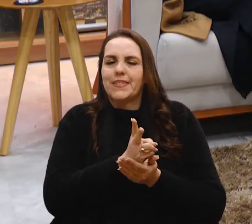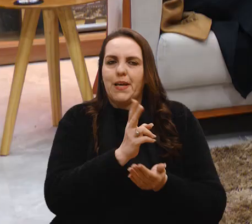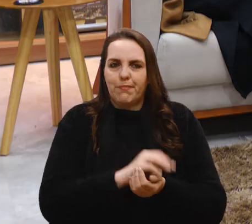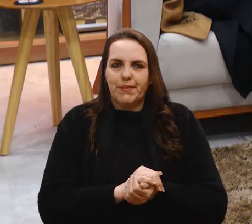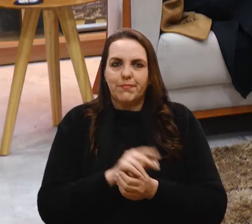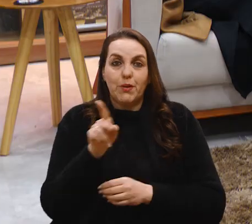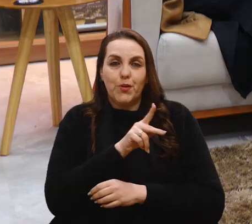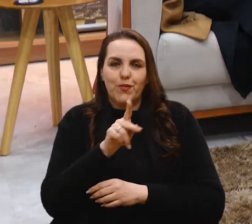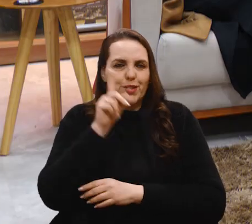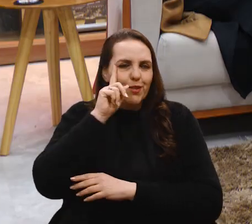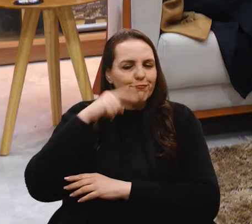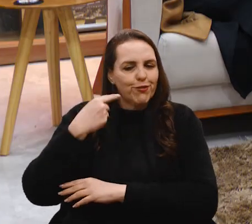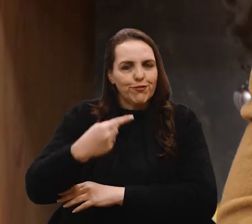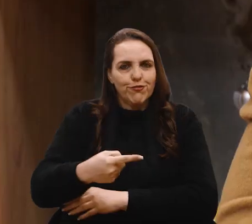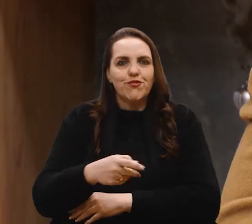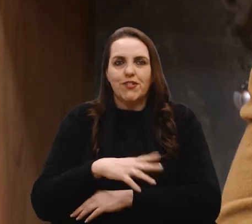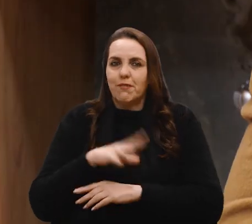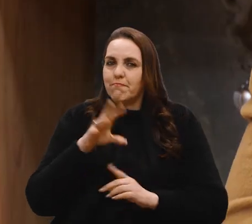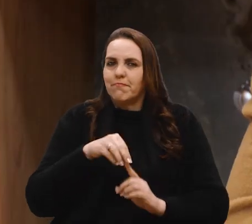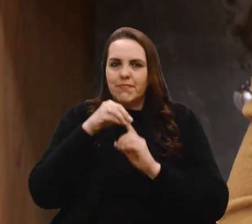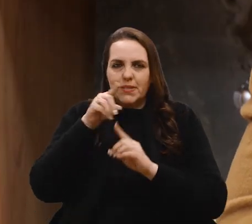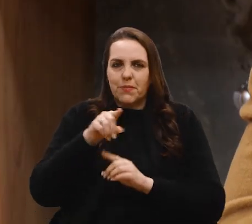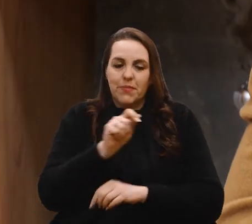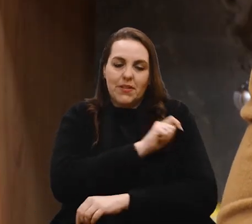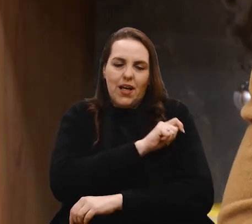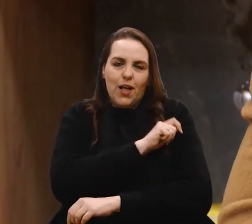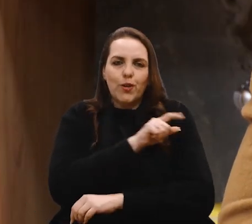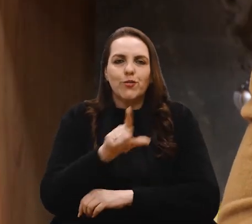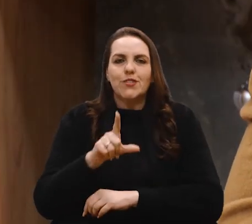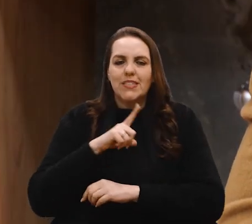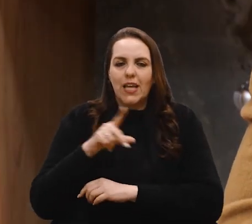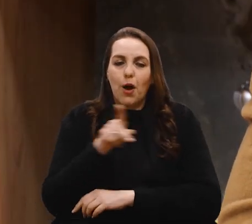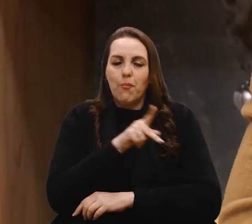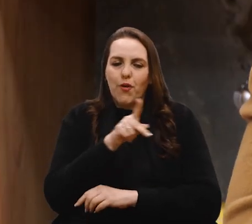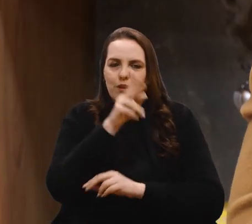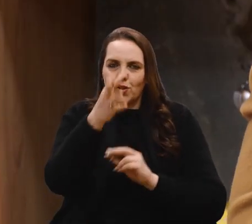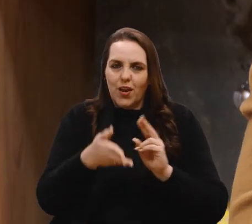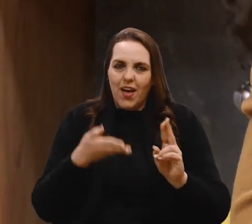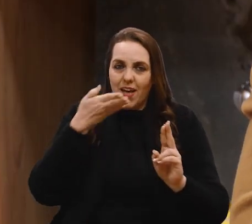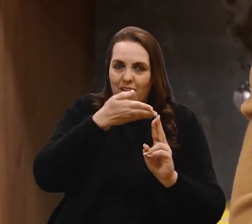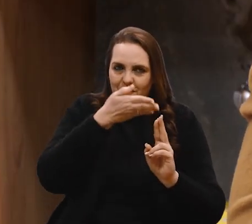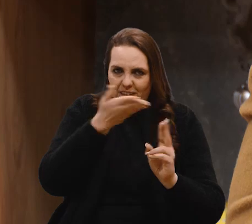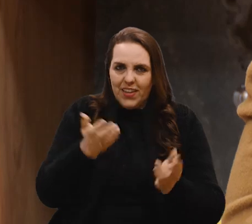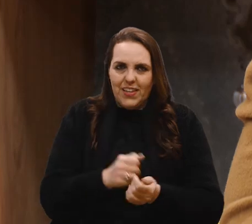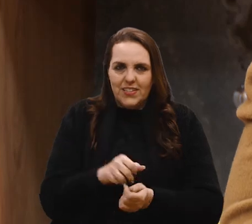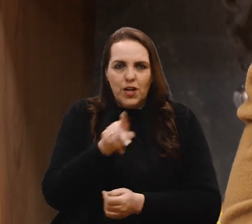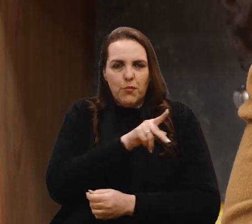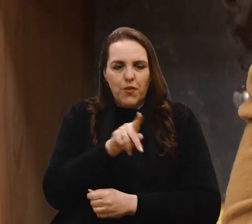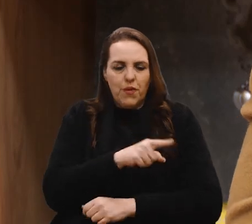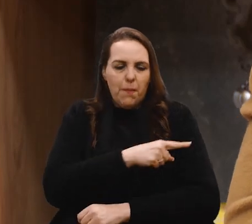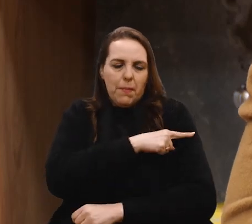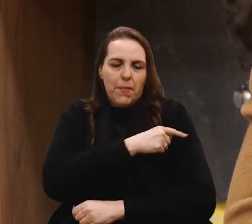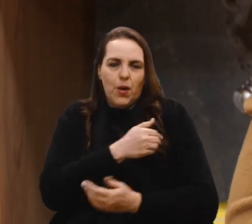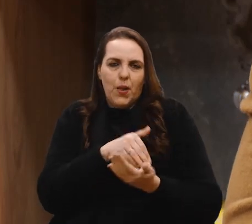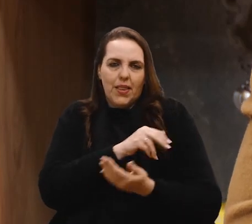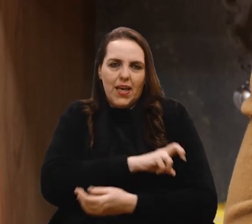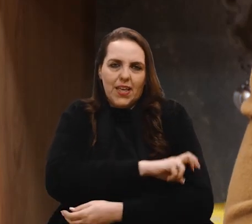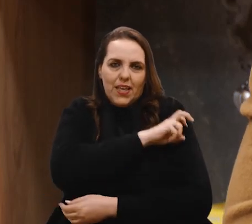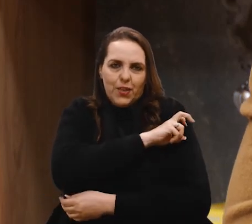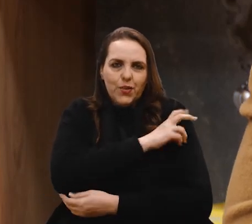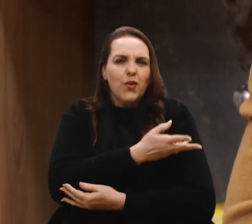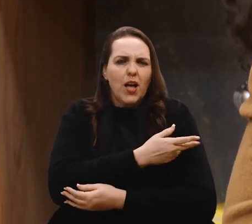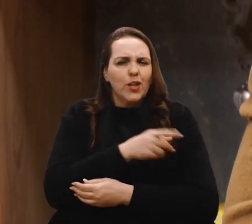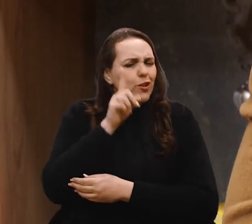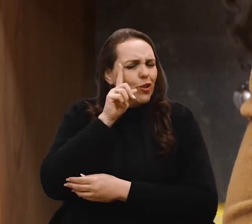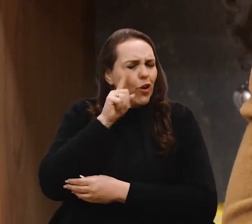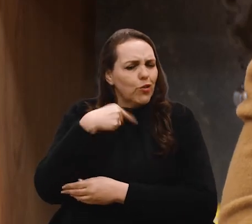dia a dia ali, principalmente os estudantes ali que tem a prof referência que a gente chama, né? Que é a prof ali de 1º a 5º ano, né? Que é aquela prof que tá todos